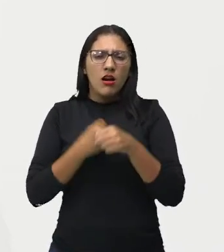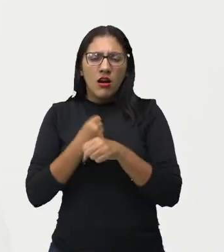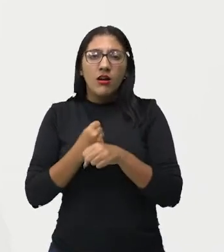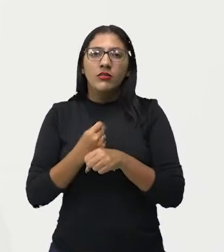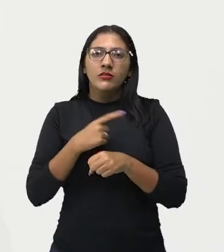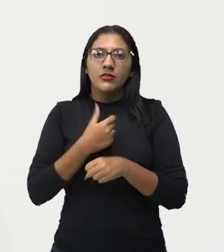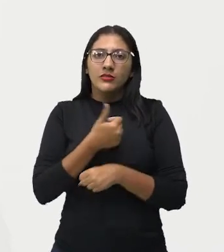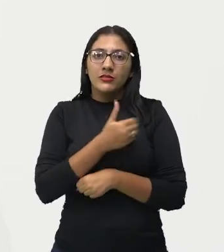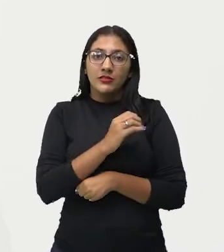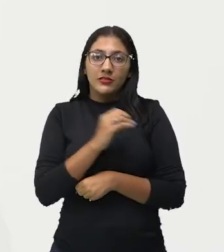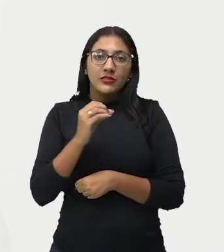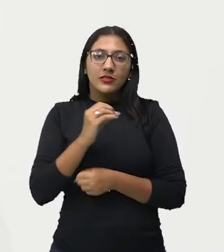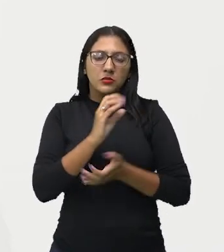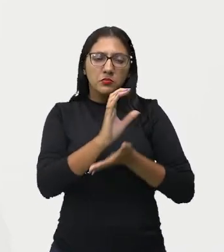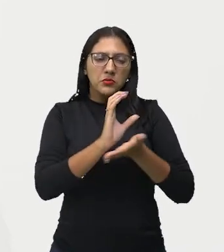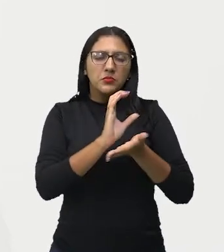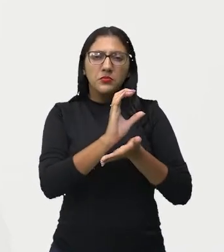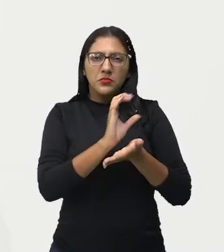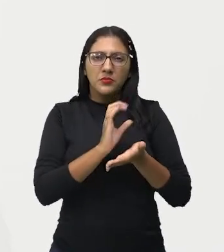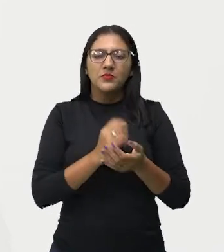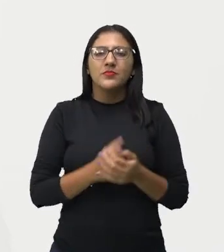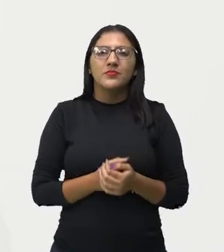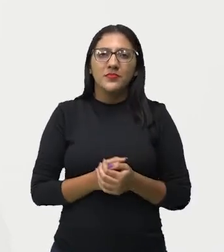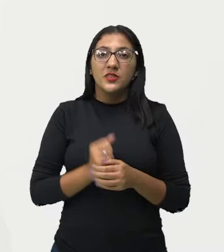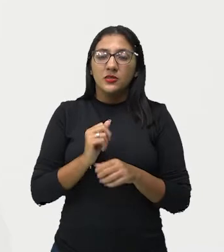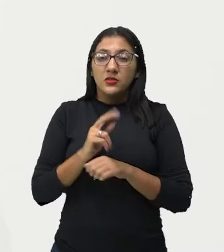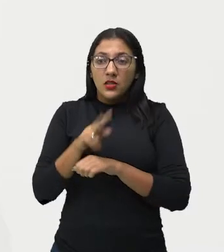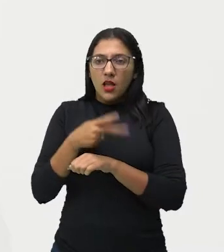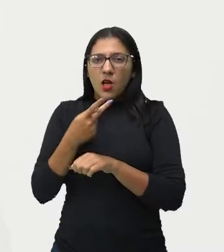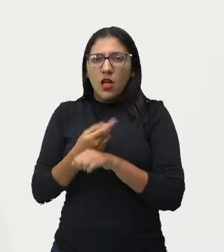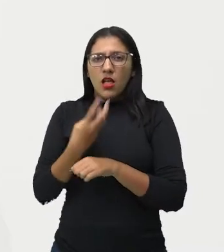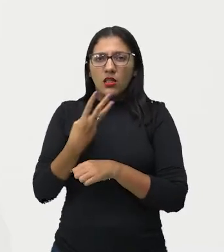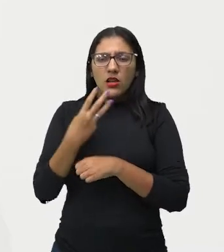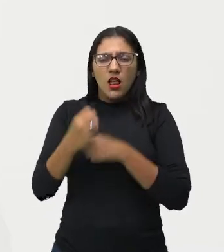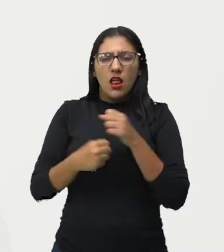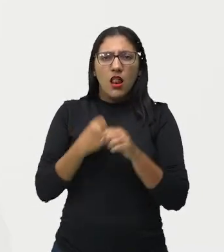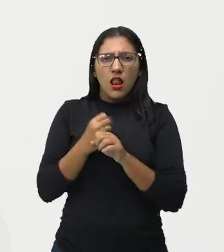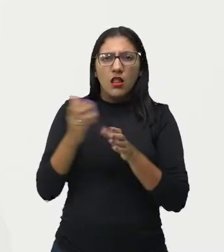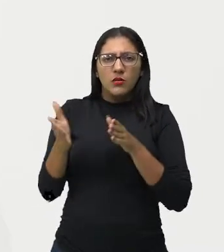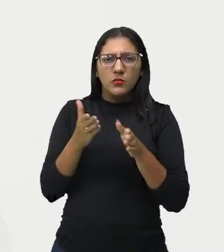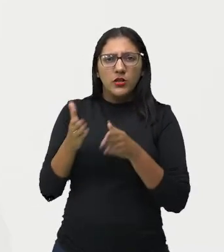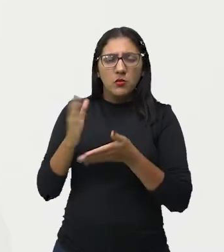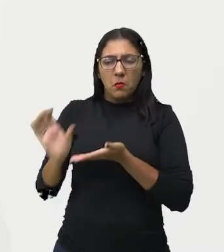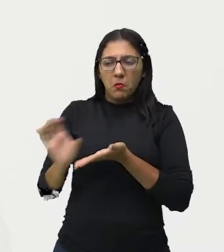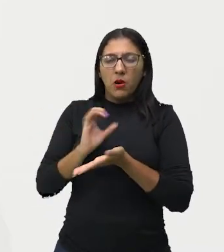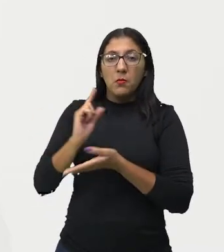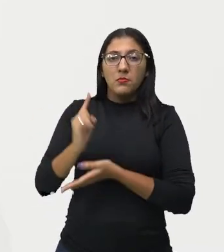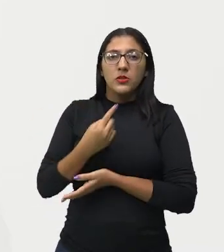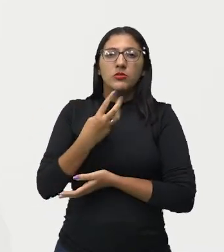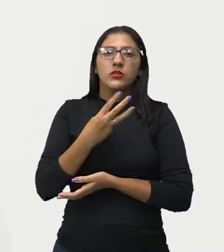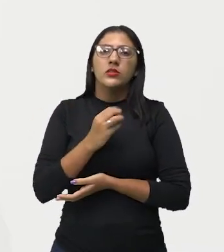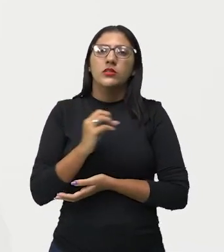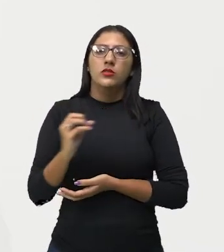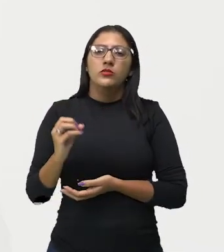R$100. Por isso, então, ele ficou ao final com R$1.300, ok?